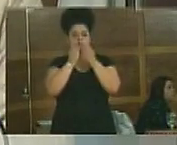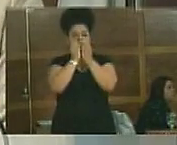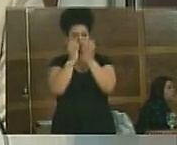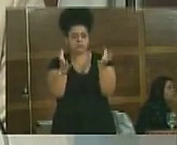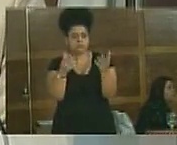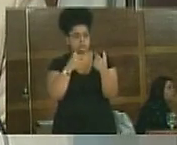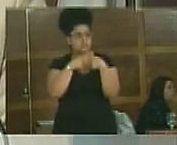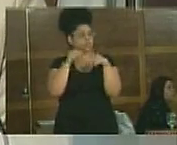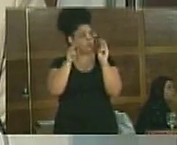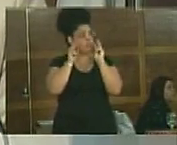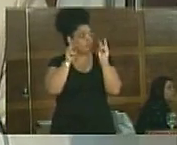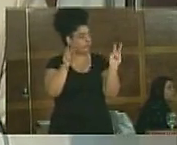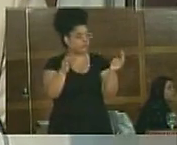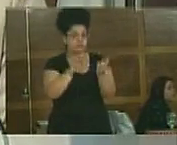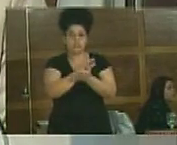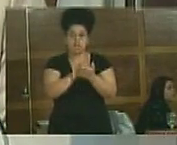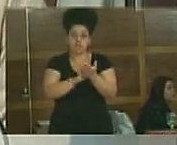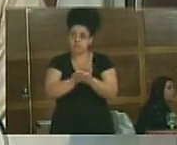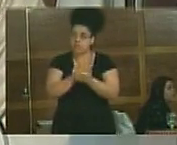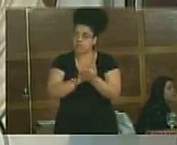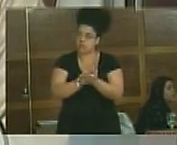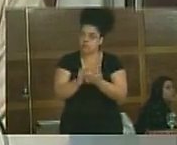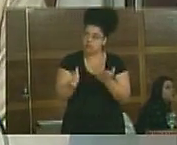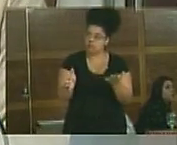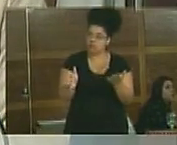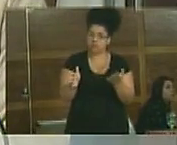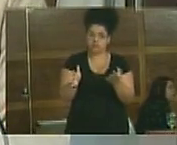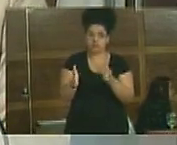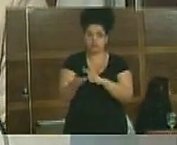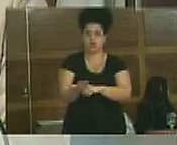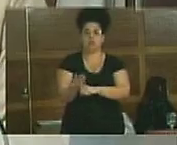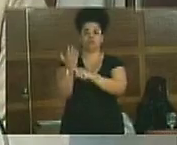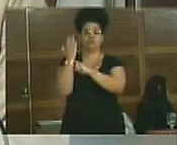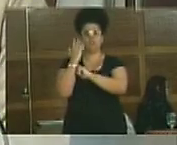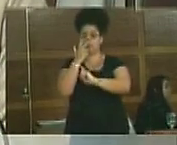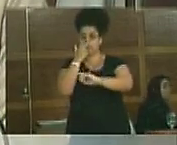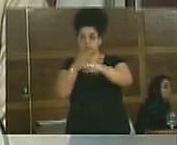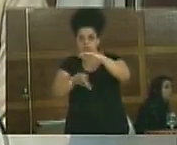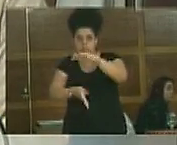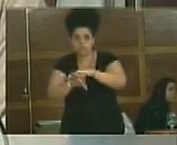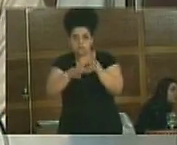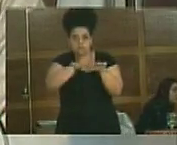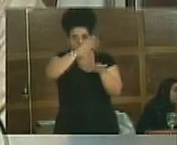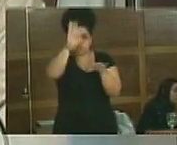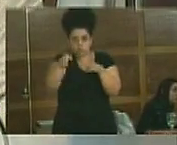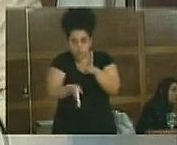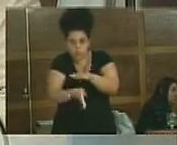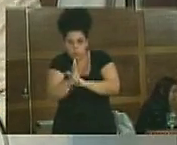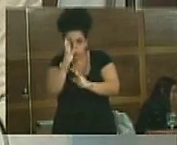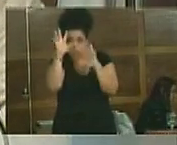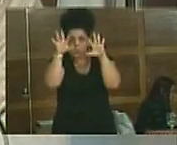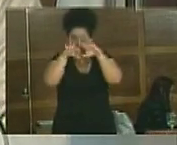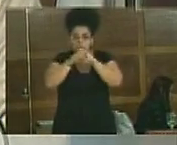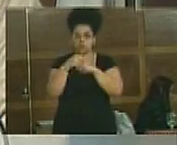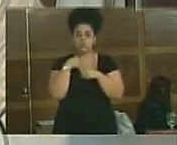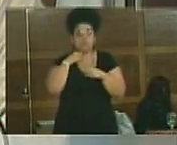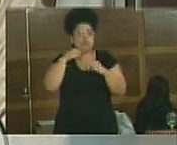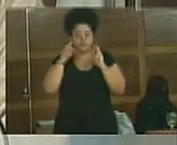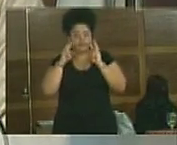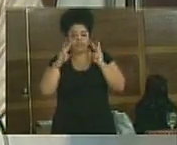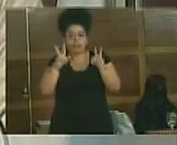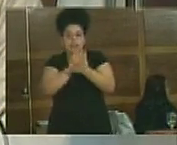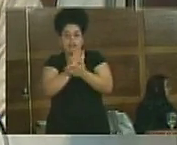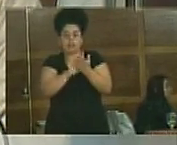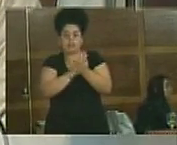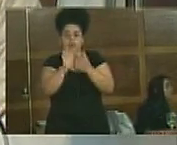é que eu não vejo nenhuma luz dentro desse túnel que a gente entrou, esse túnel escuro que nós entramos. Eu não vejo nenhuma luz. E